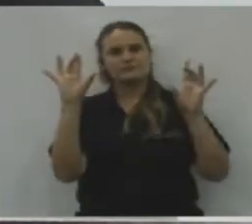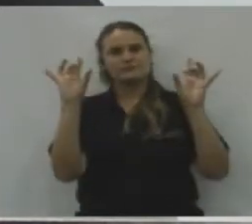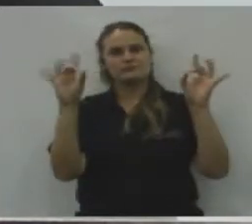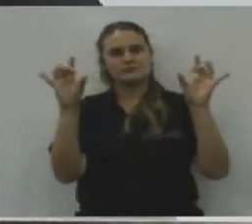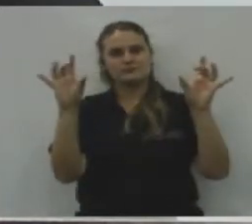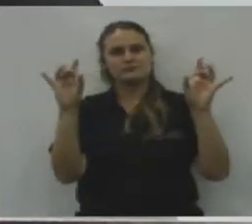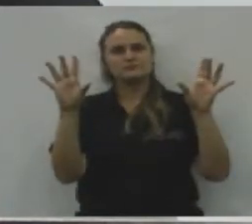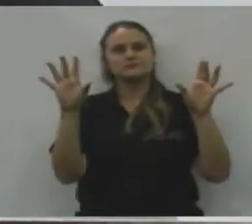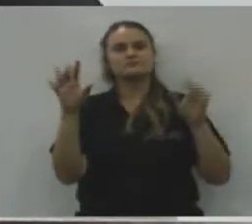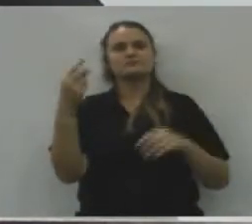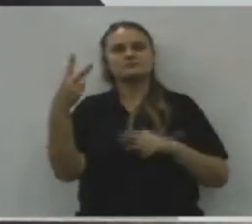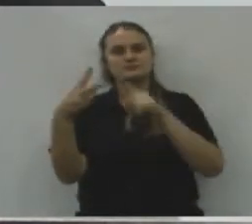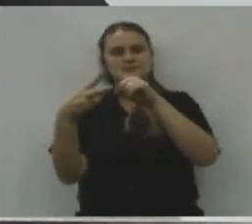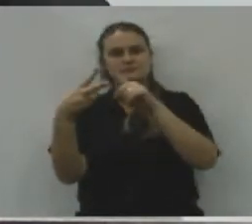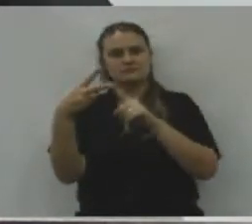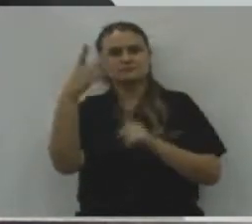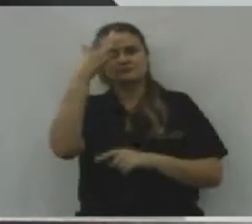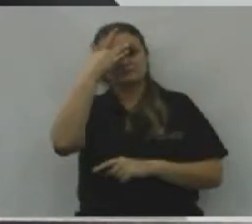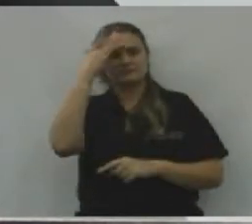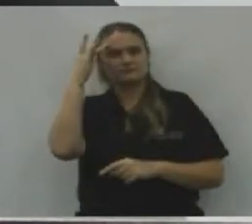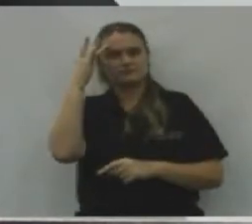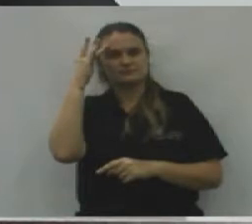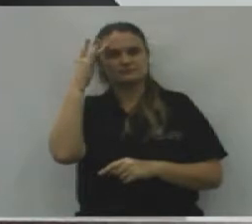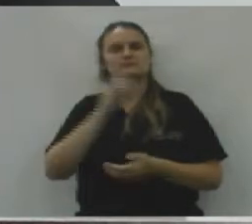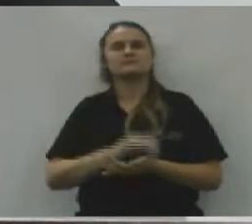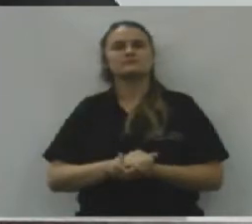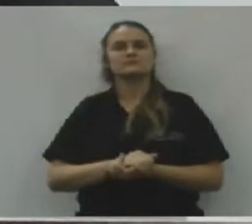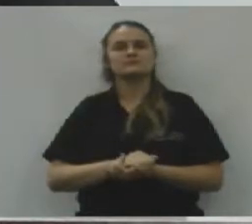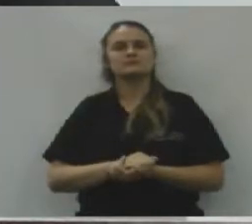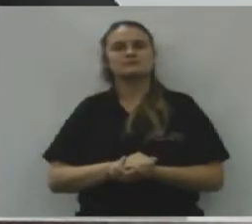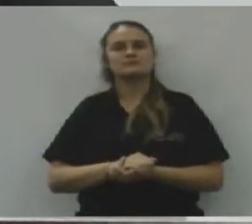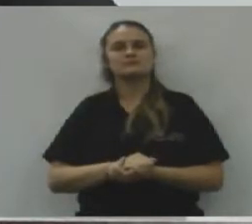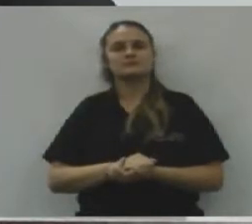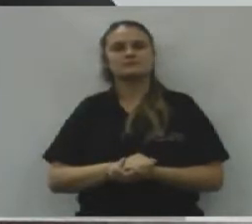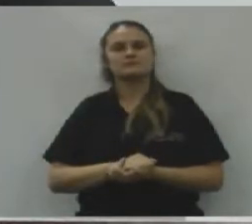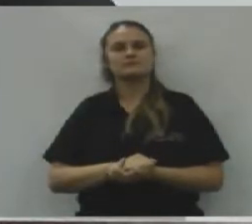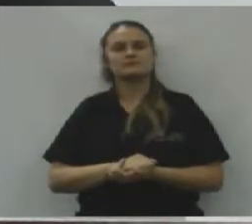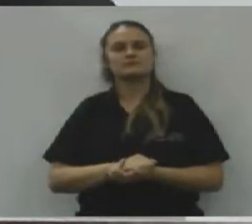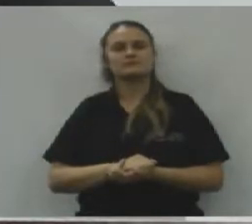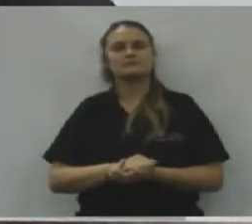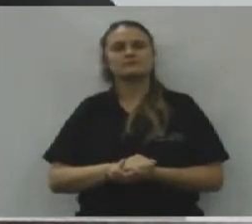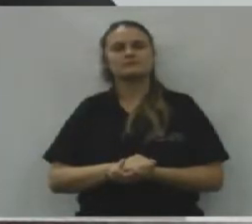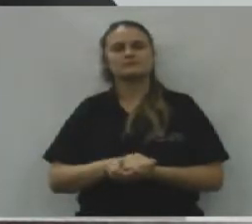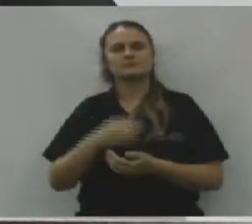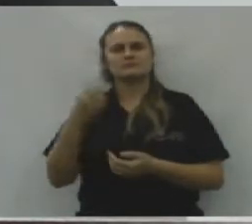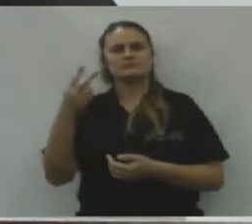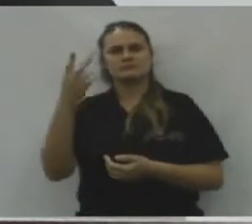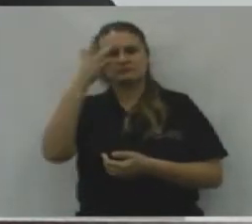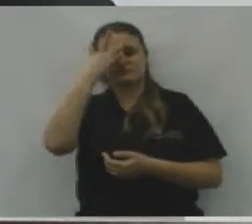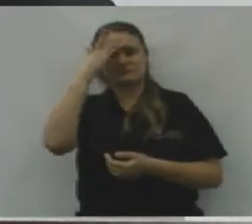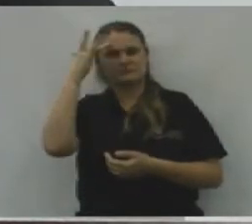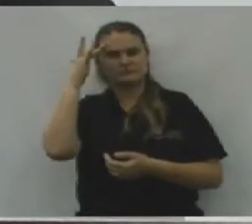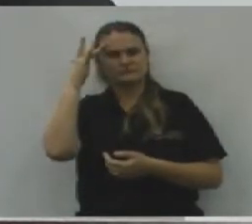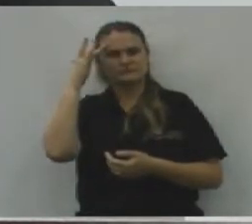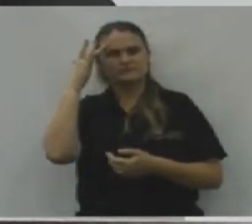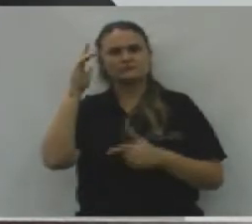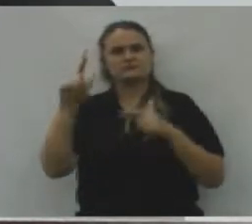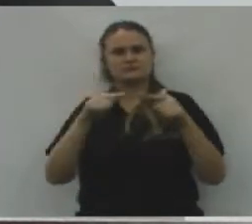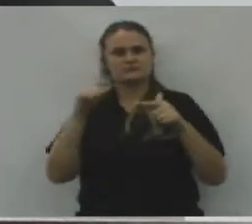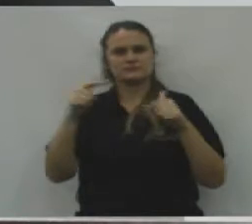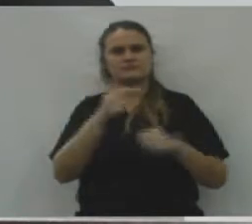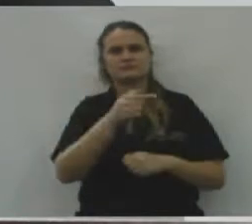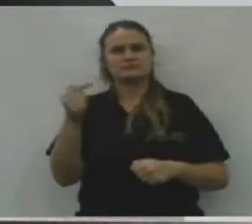a duas pessoas que fizeram uso do grande expediente na Assembleia Legislativa na